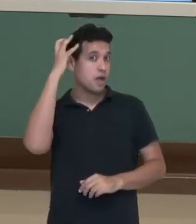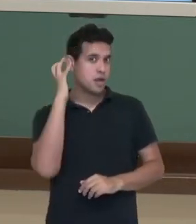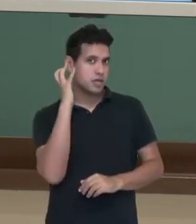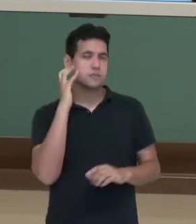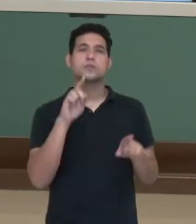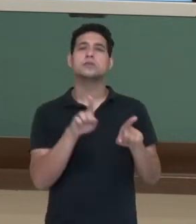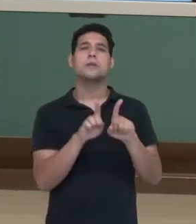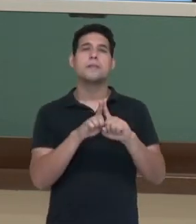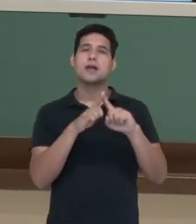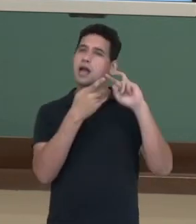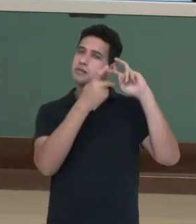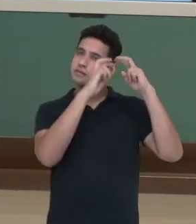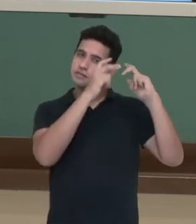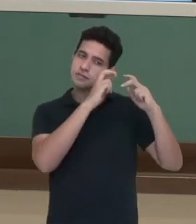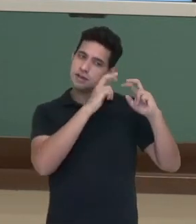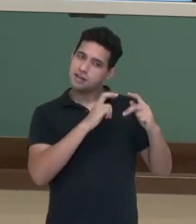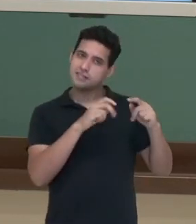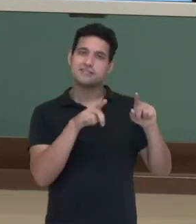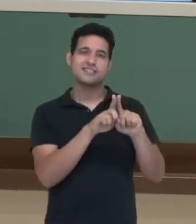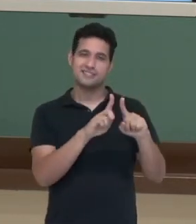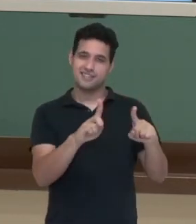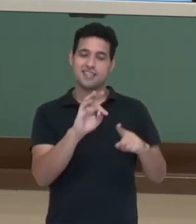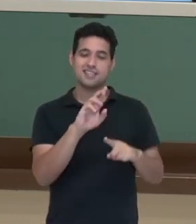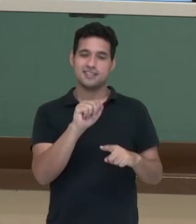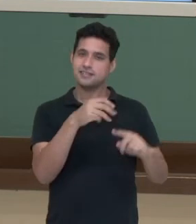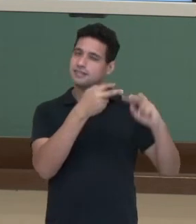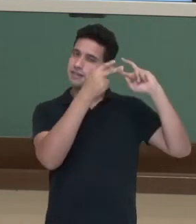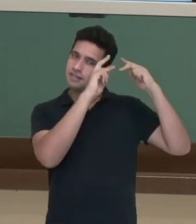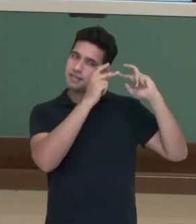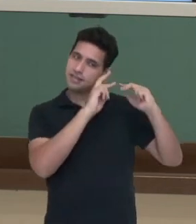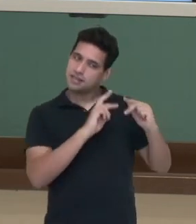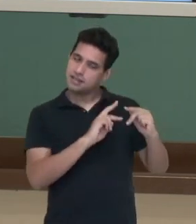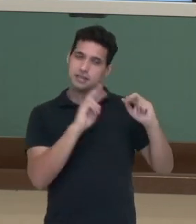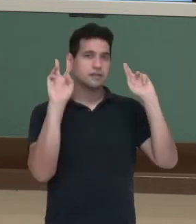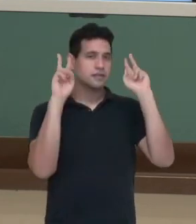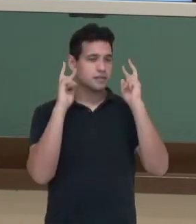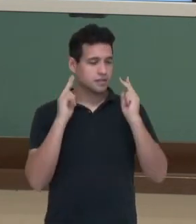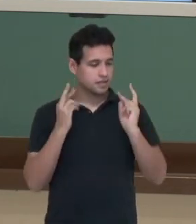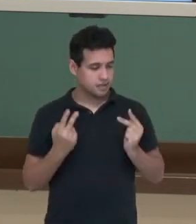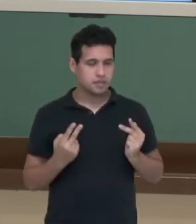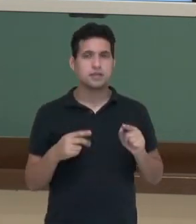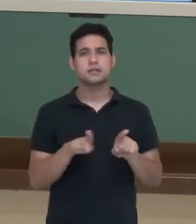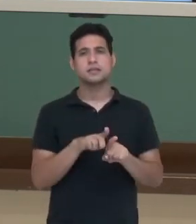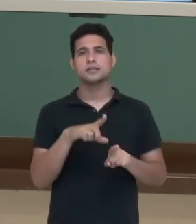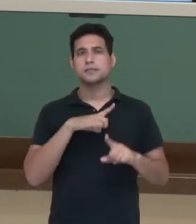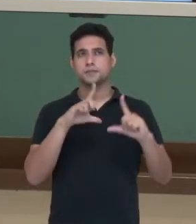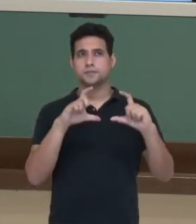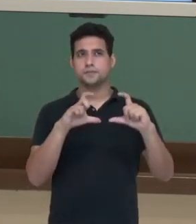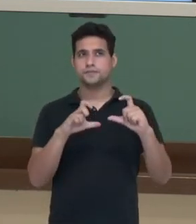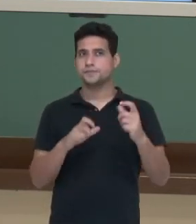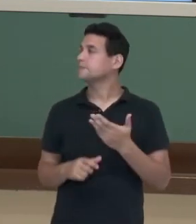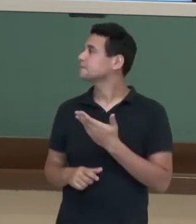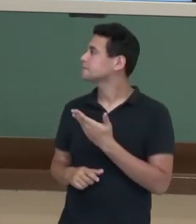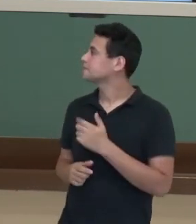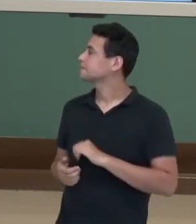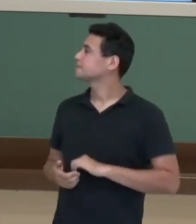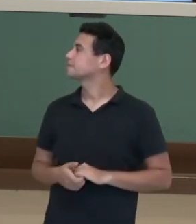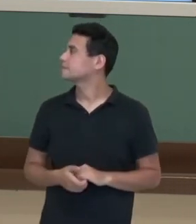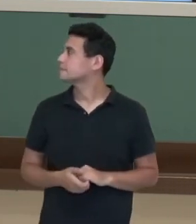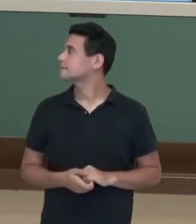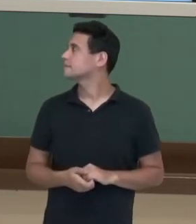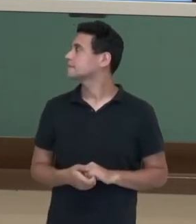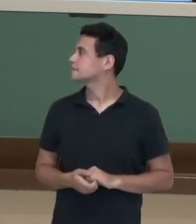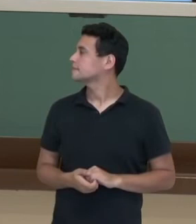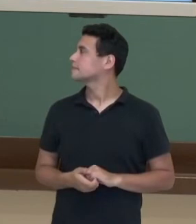as tranças, essas trancinhas finas que a imagem aparece,